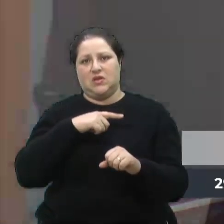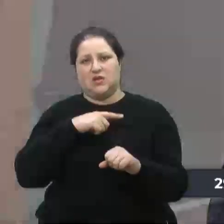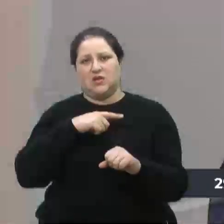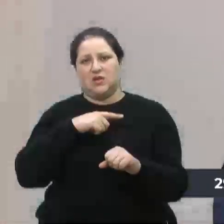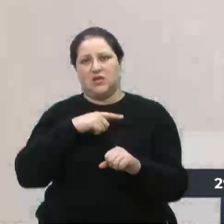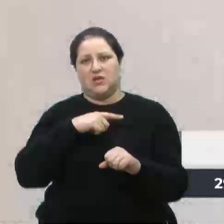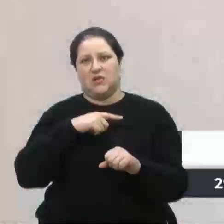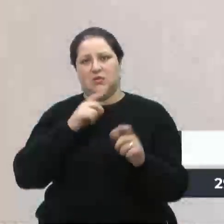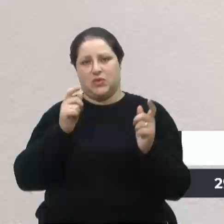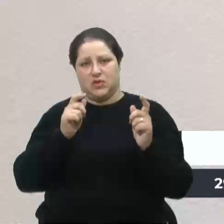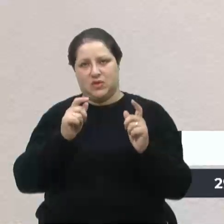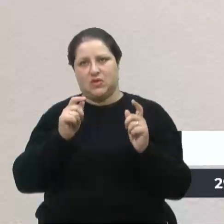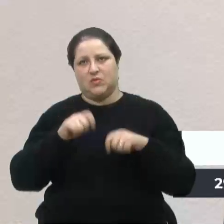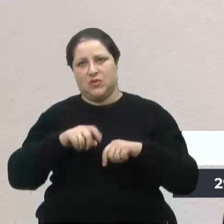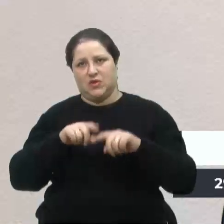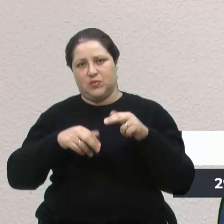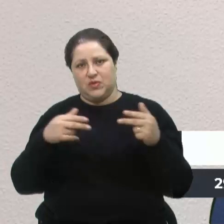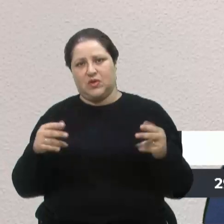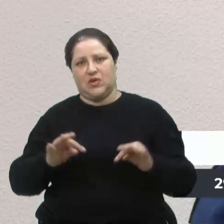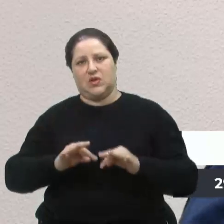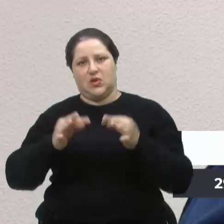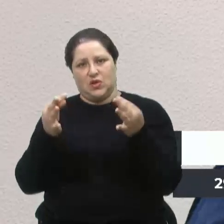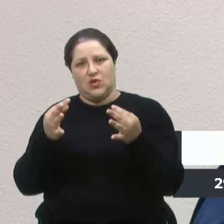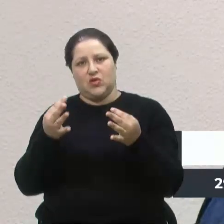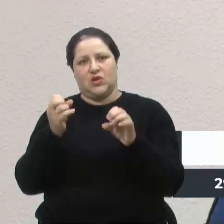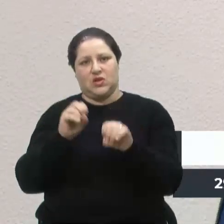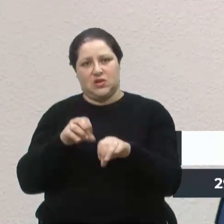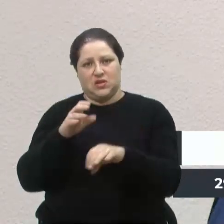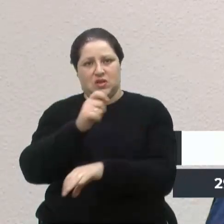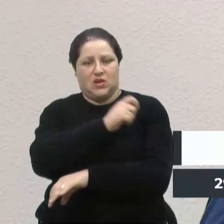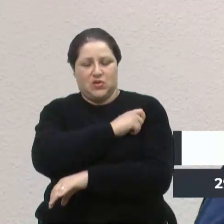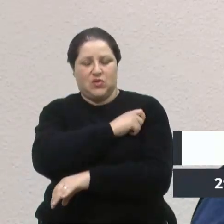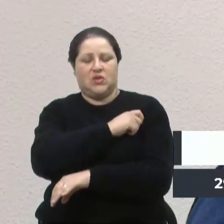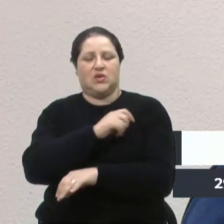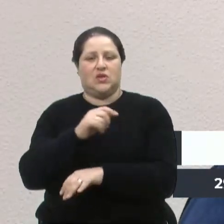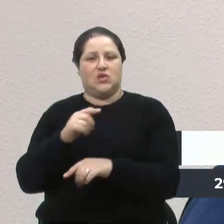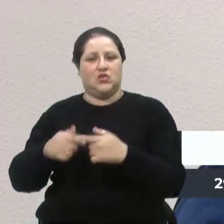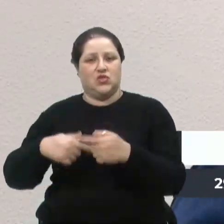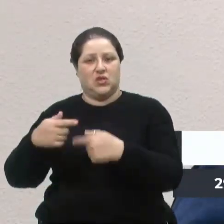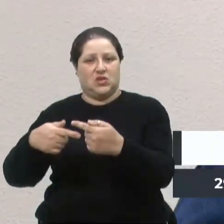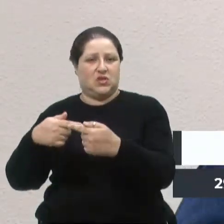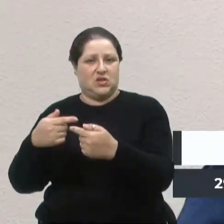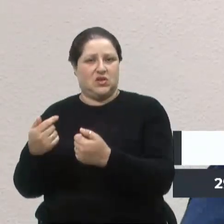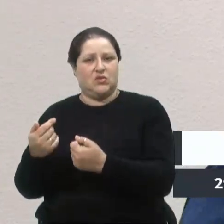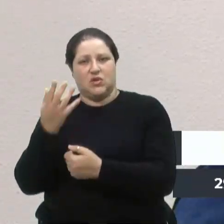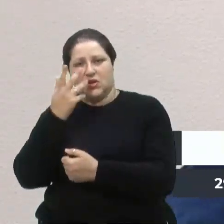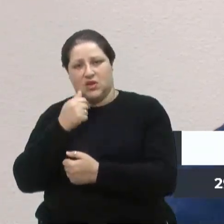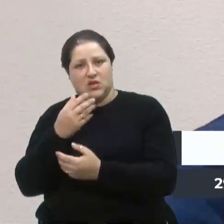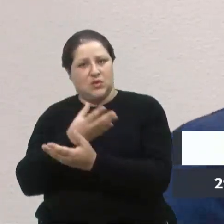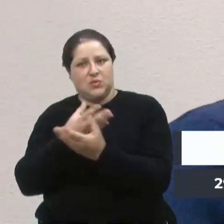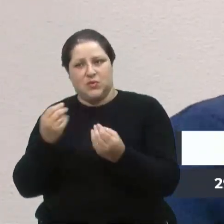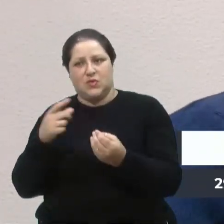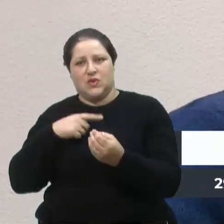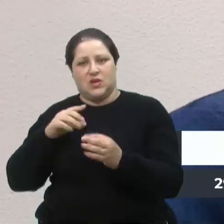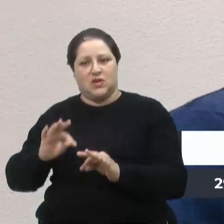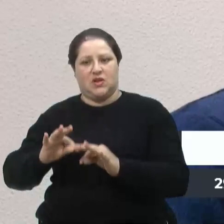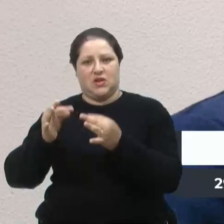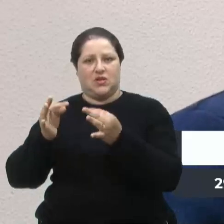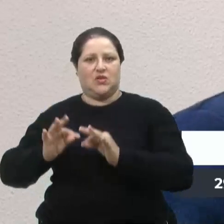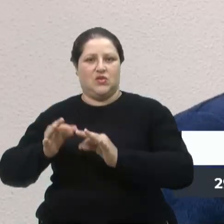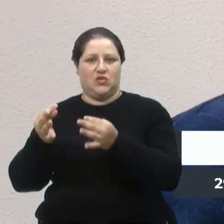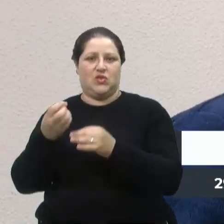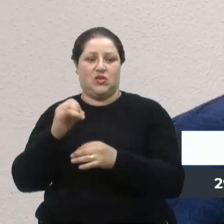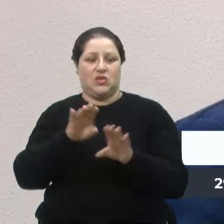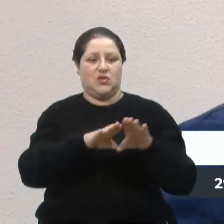as possibilidades tecnológicas de ensinar os alunos. A geração que vem hoje é muito tecnológica. Se tu tiver uma sala de aula lá só com uma